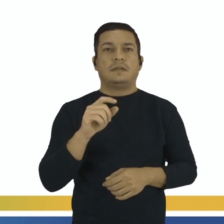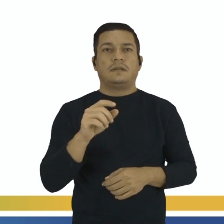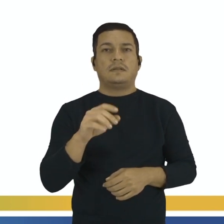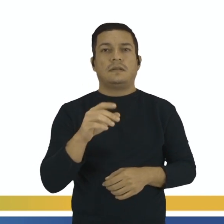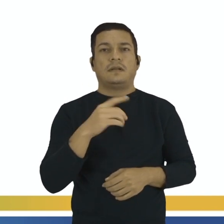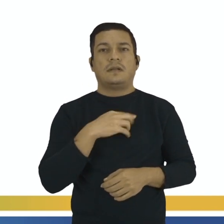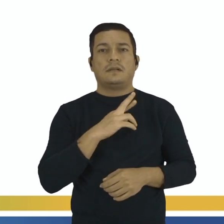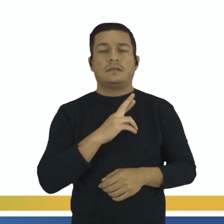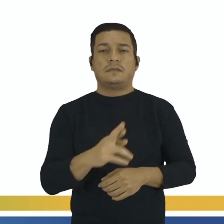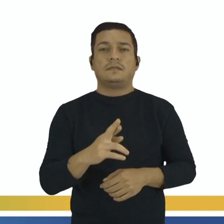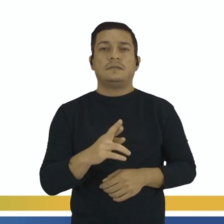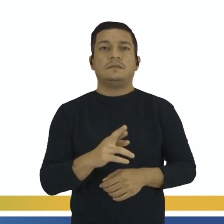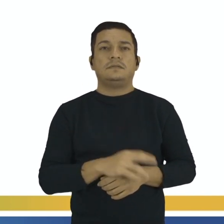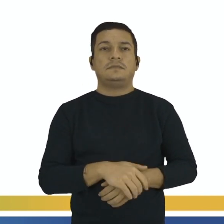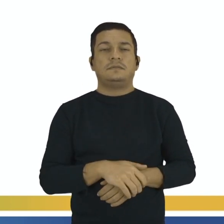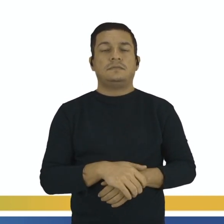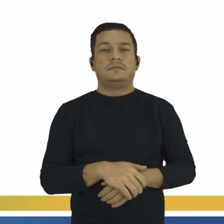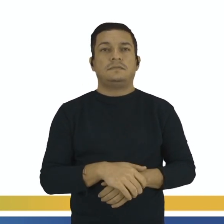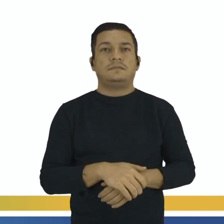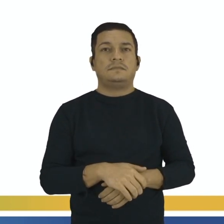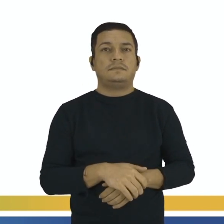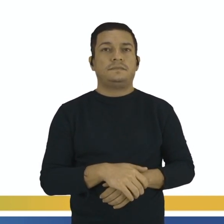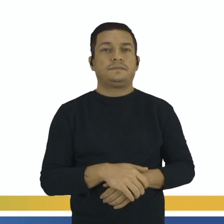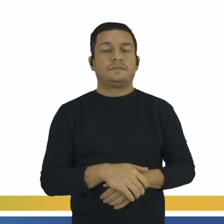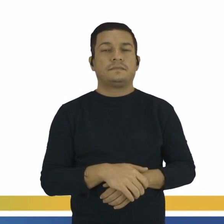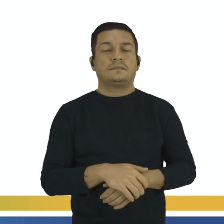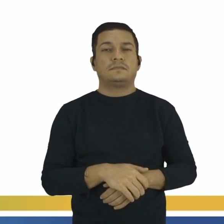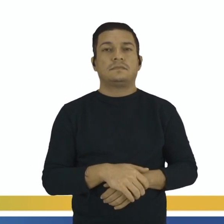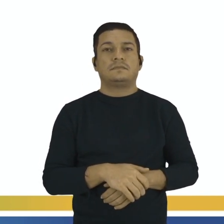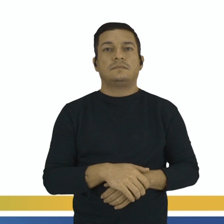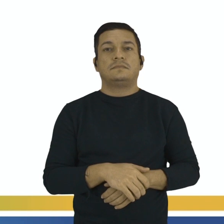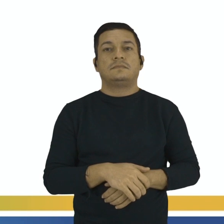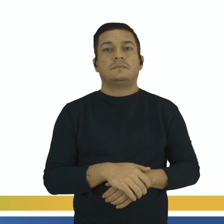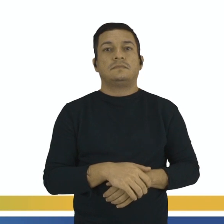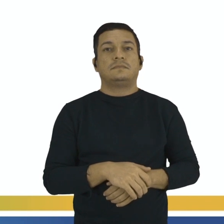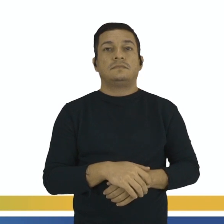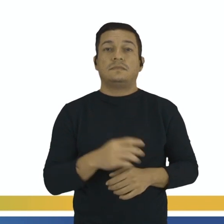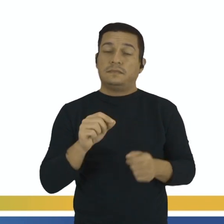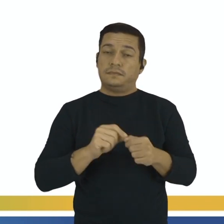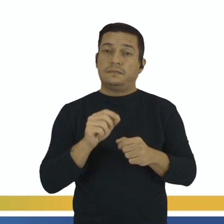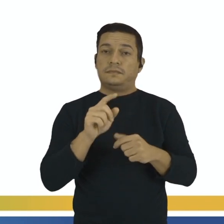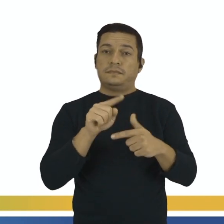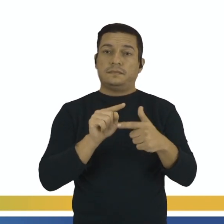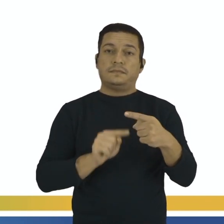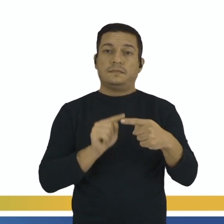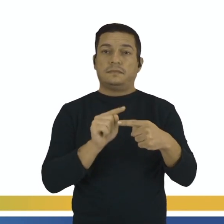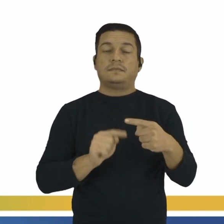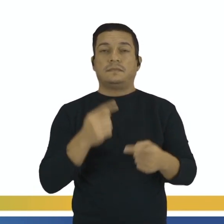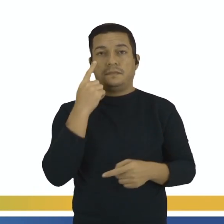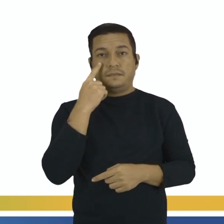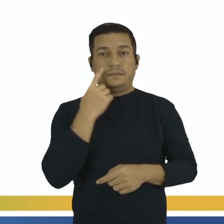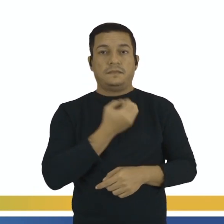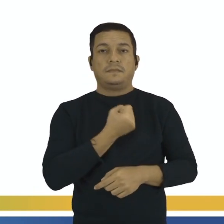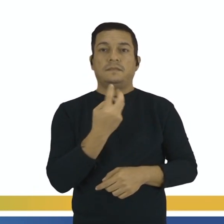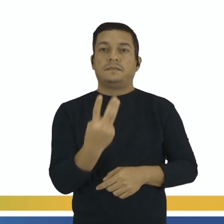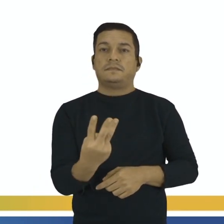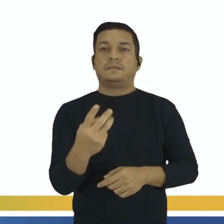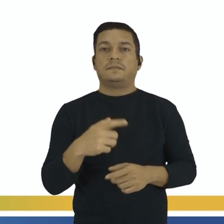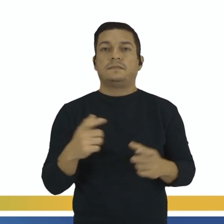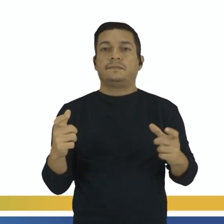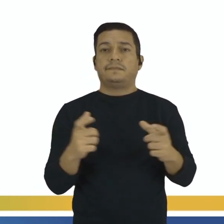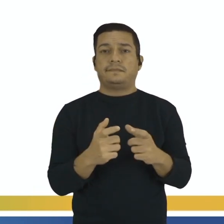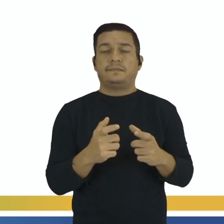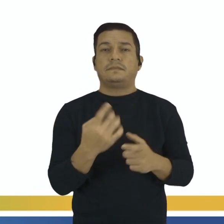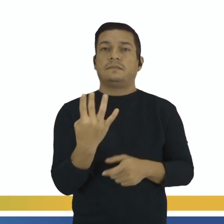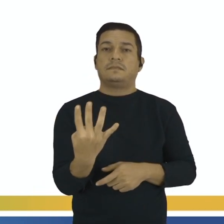é o correspondente a essa fração? Ah, então vamos fazer a divisão. Observe aí que o número 3 é um número